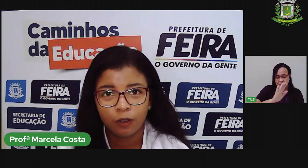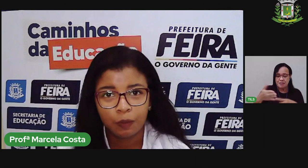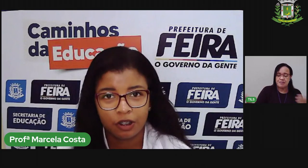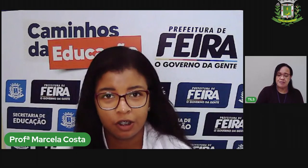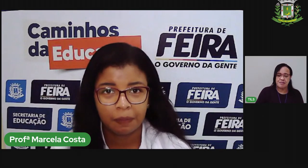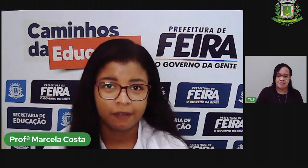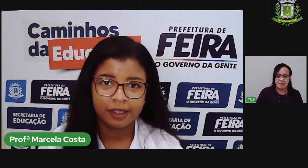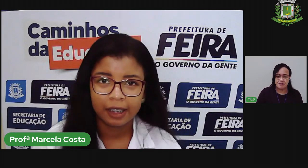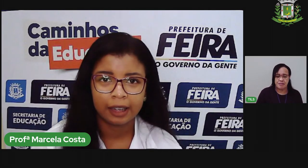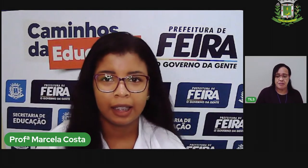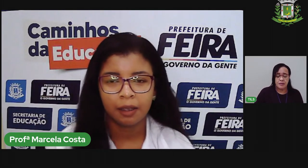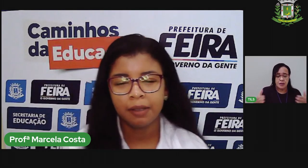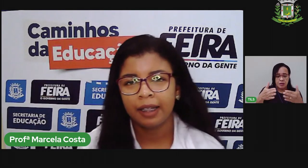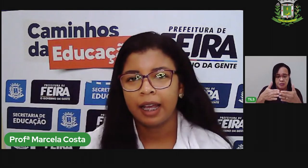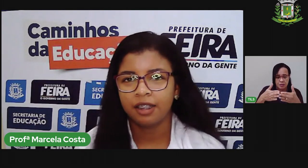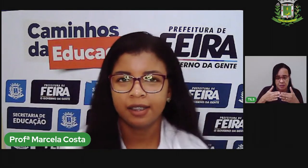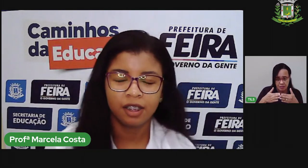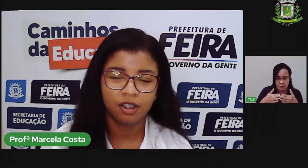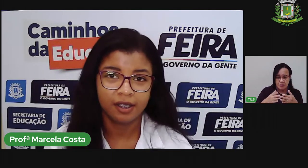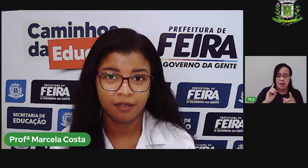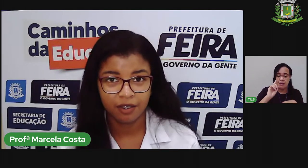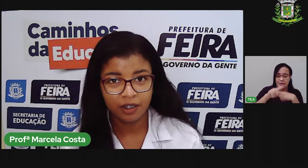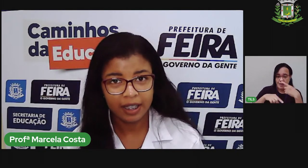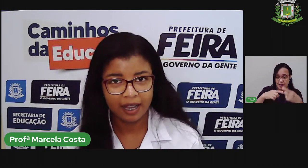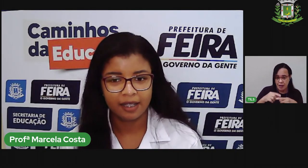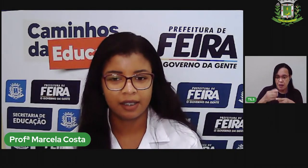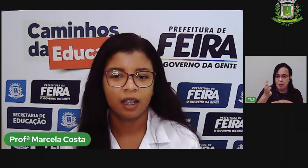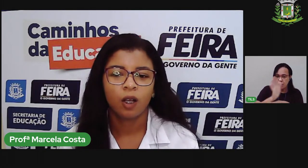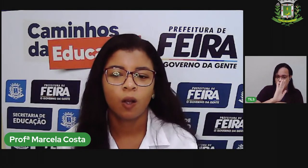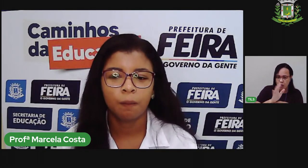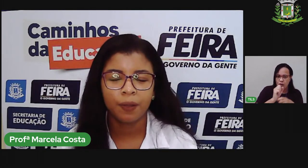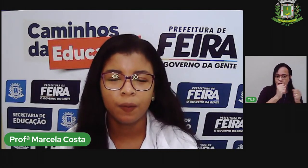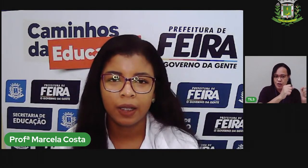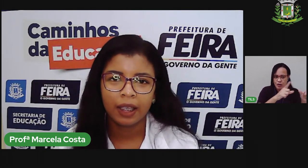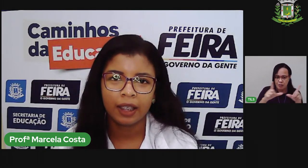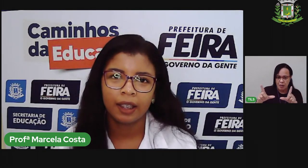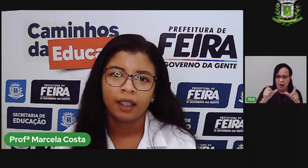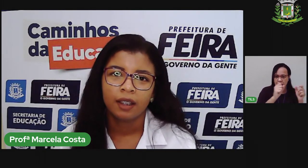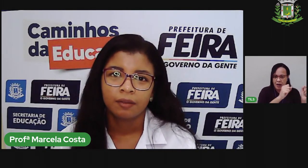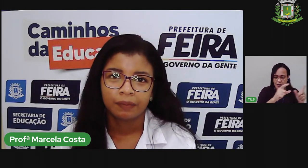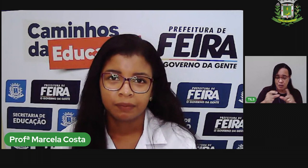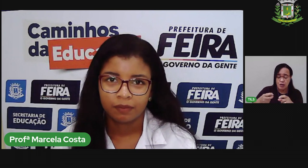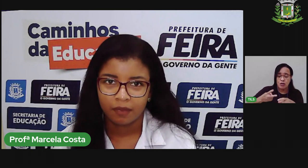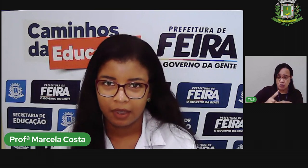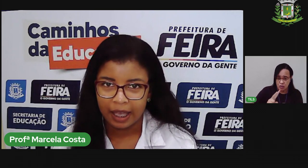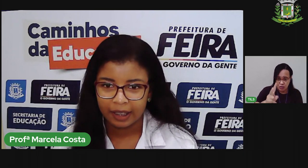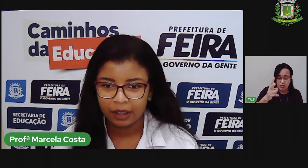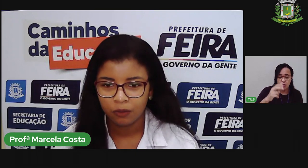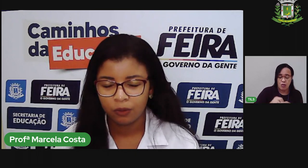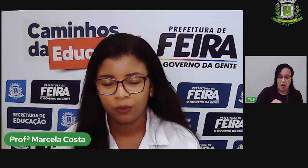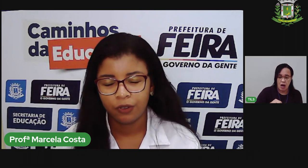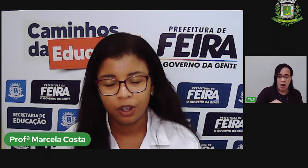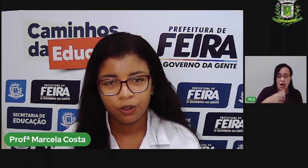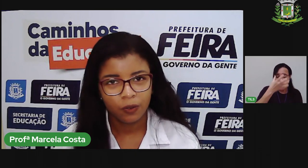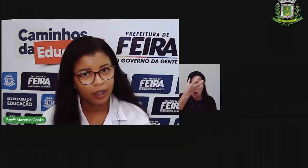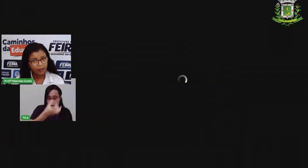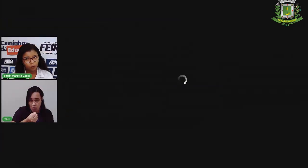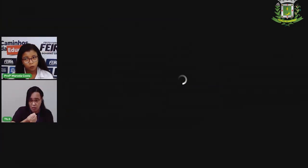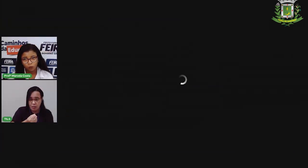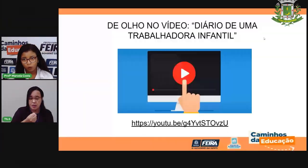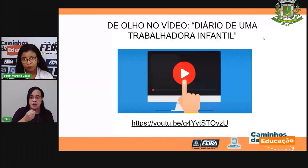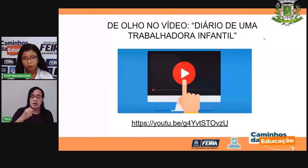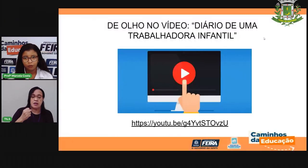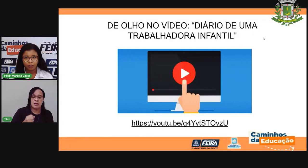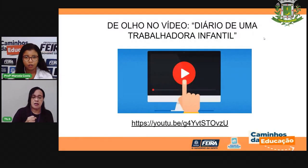Eu vou pedir para você terminar de assistir esse vídeo em casa. Copia o link. Aqui do vídeo.